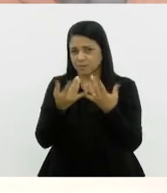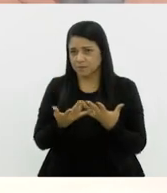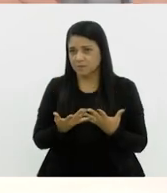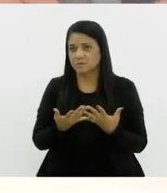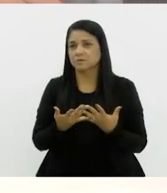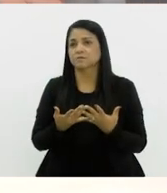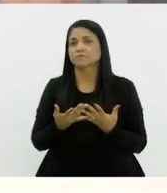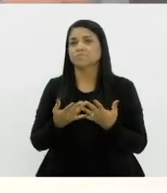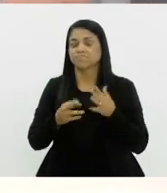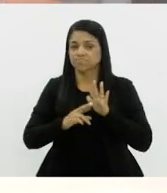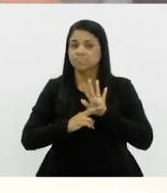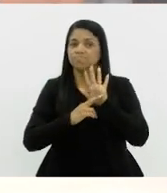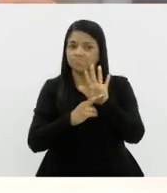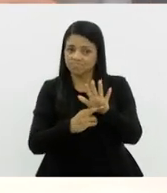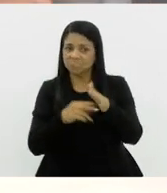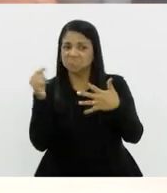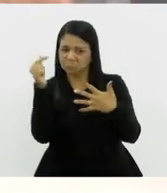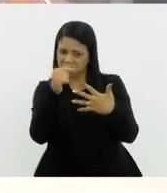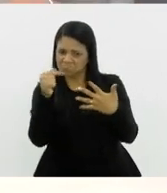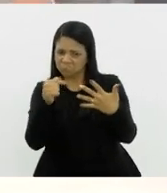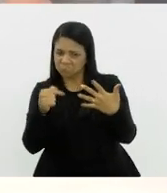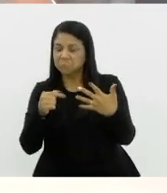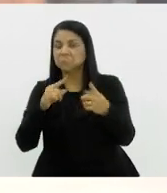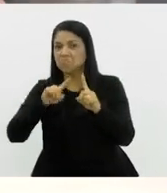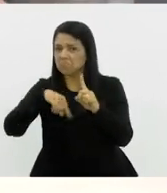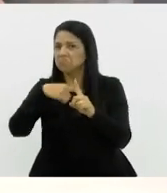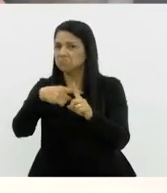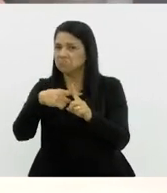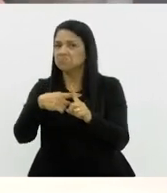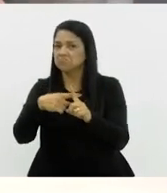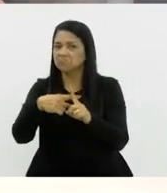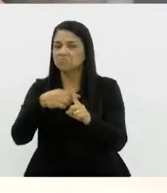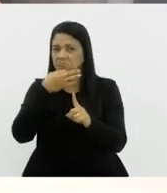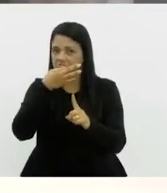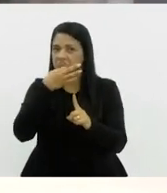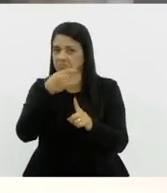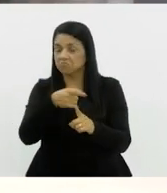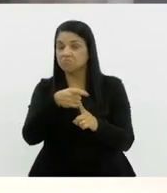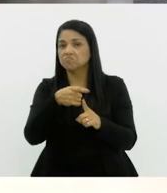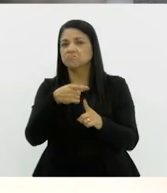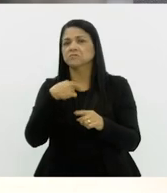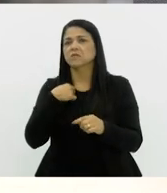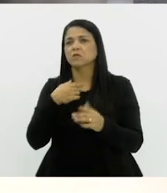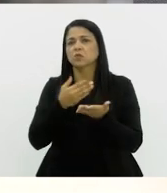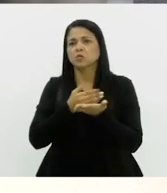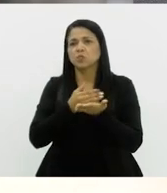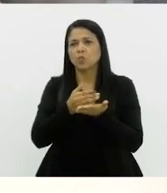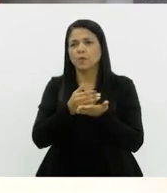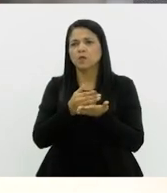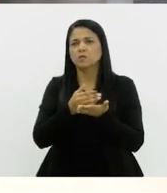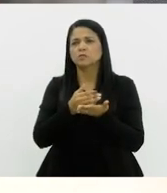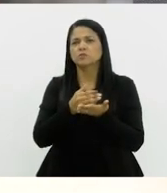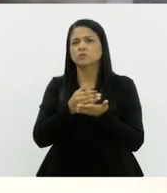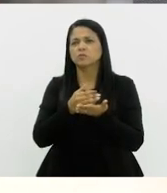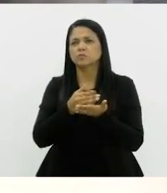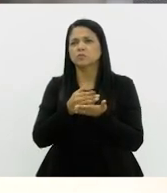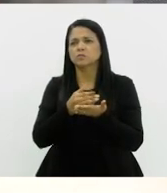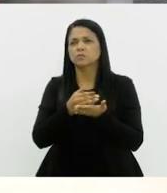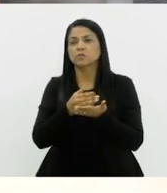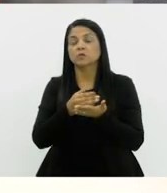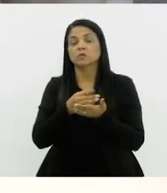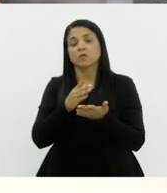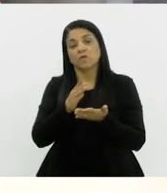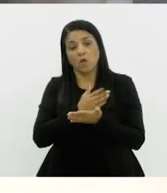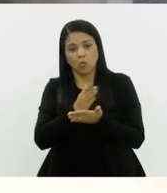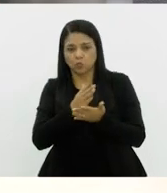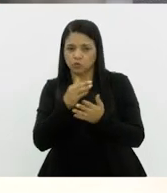você apresentou muitos pontos que eu considero até bem positivos. Em relação àqueles que eu li no início, tem alguns que você não fez